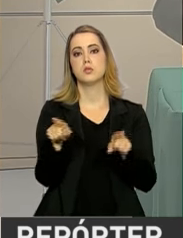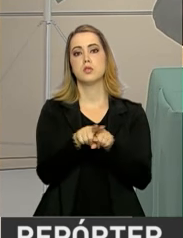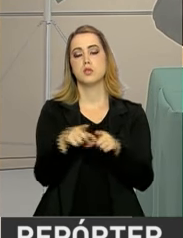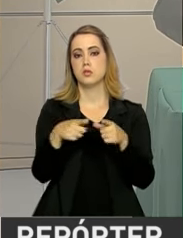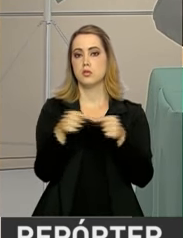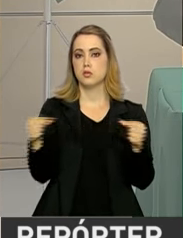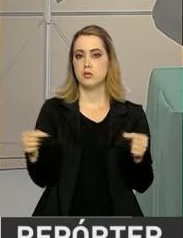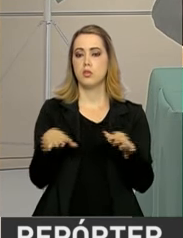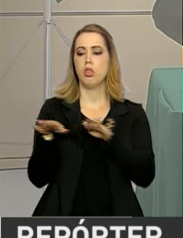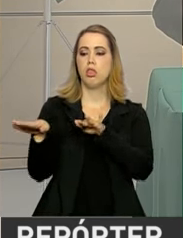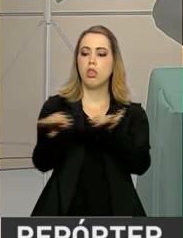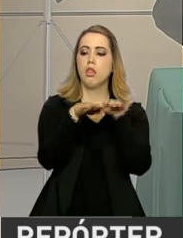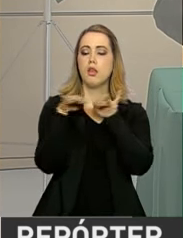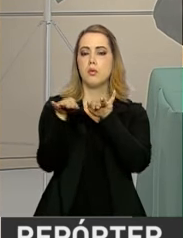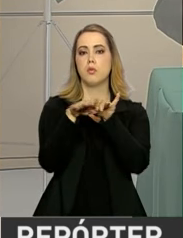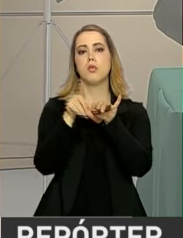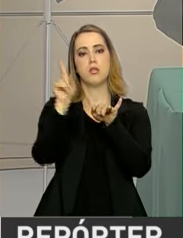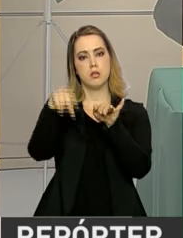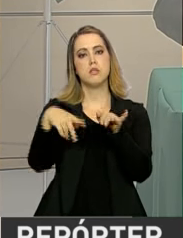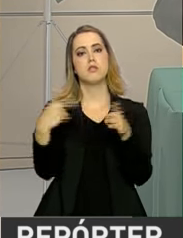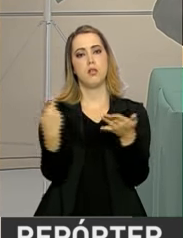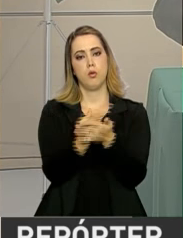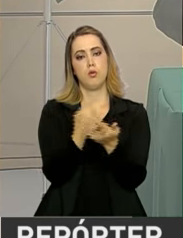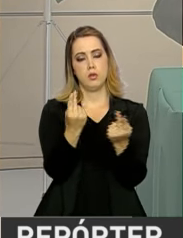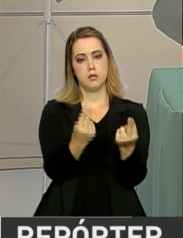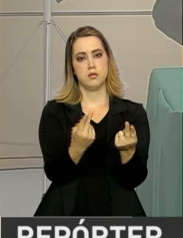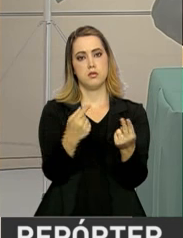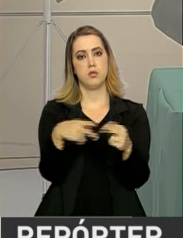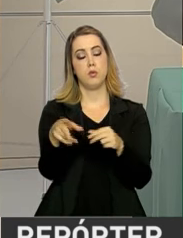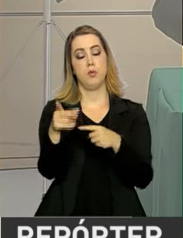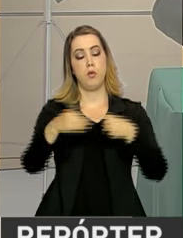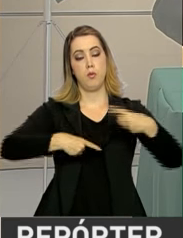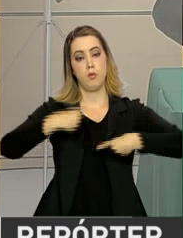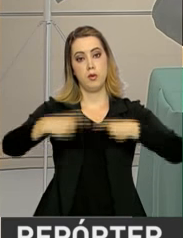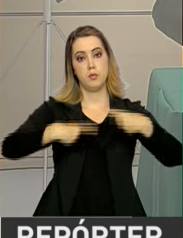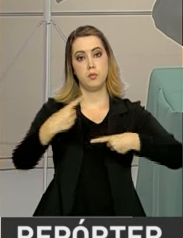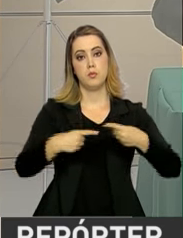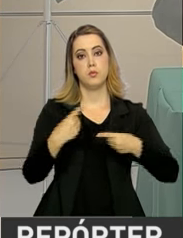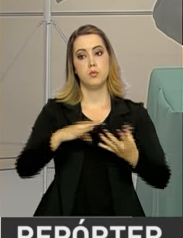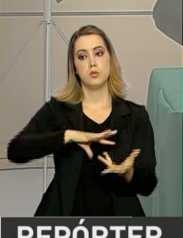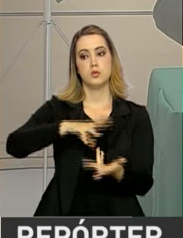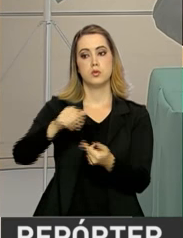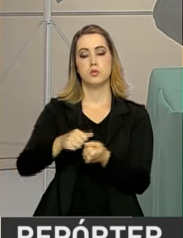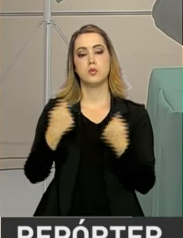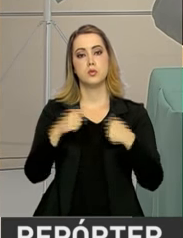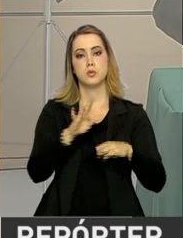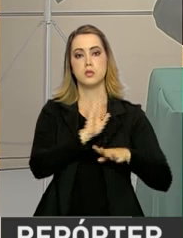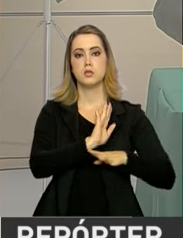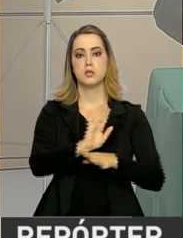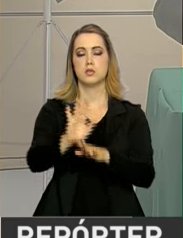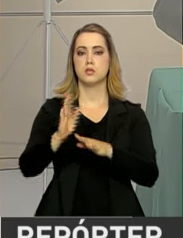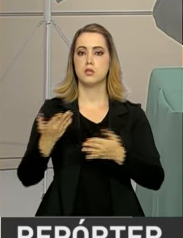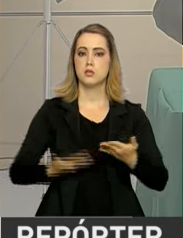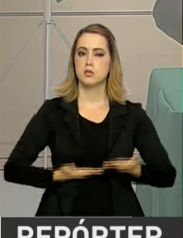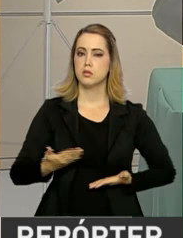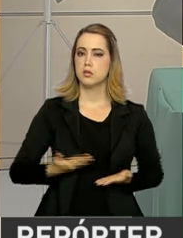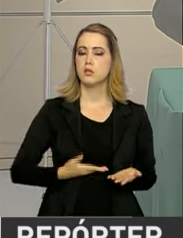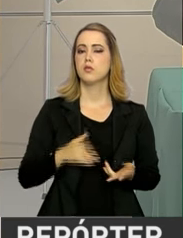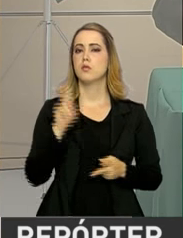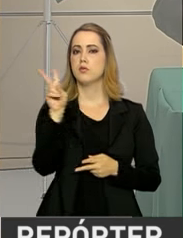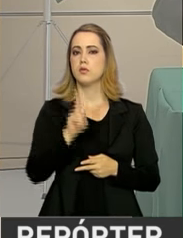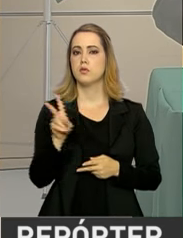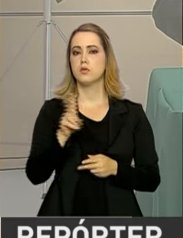em democracia deve ser assim a política externa deve estar a serviço dos valores e dos interesses